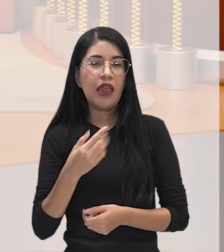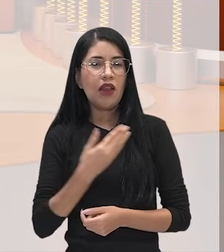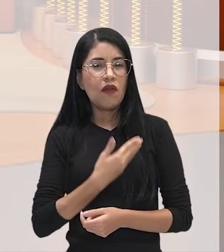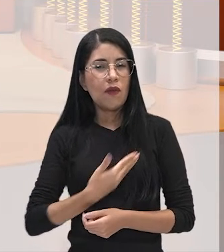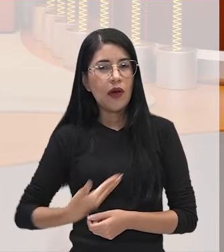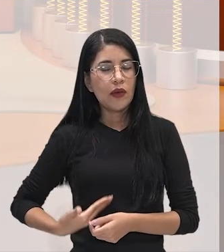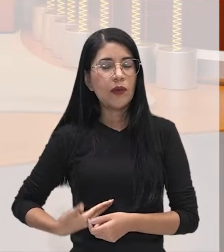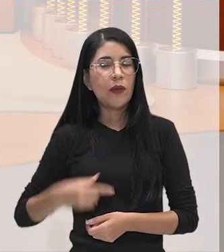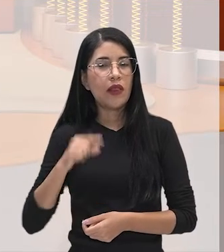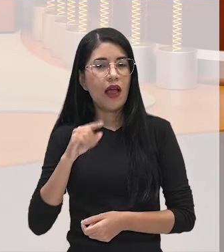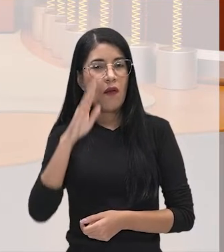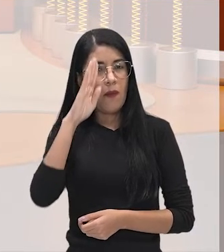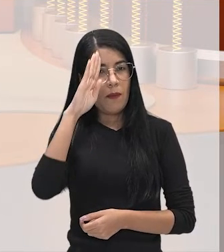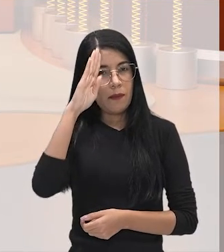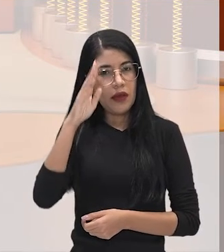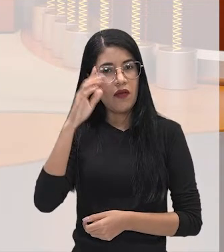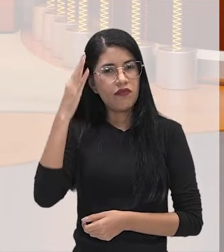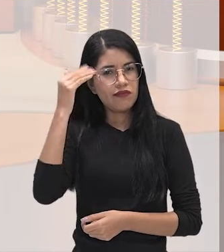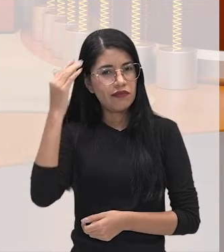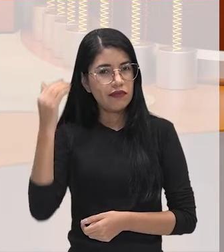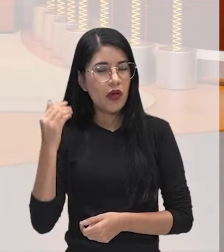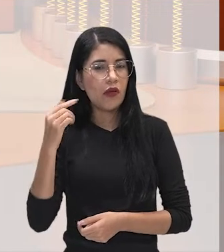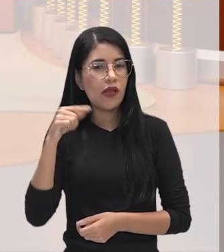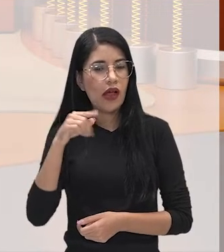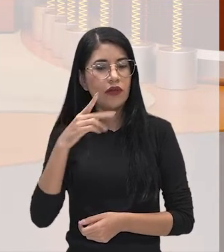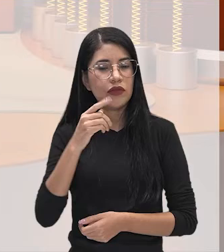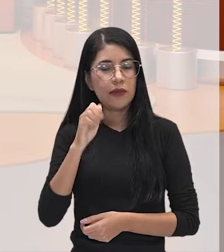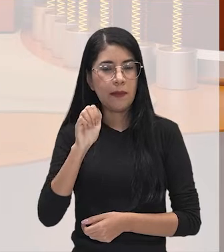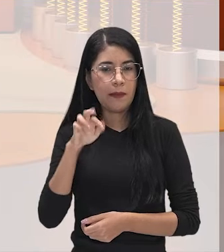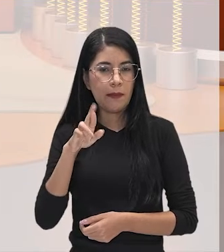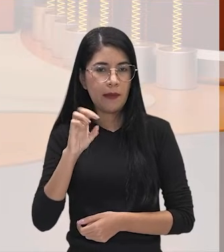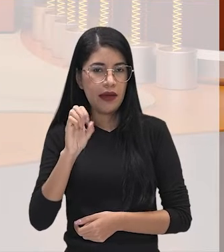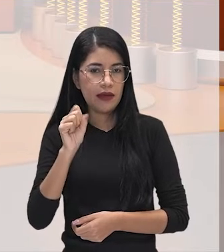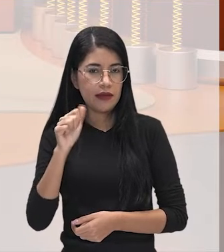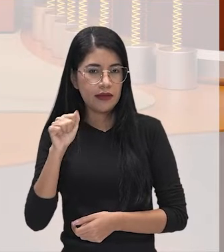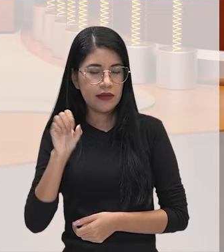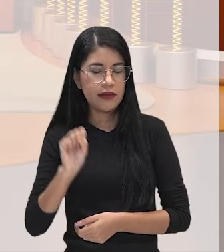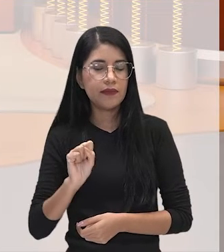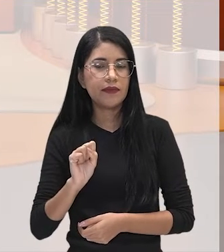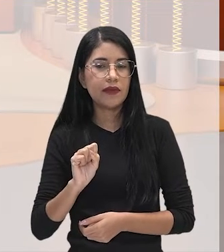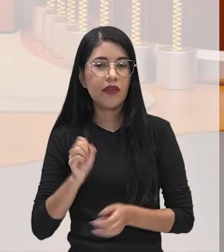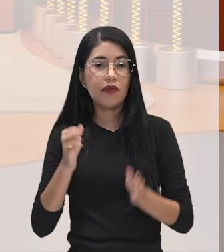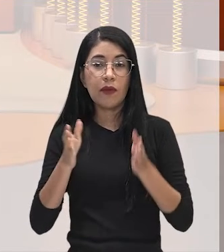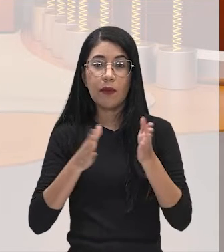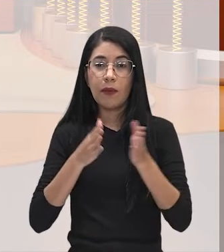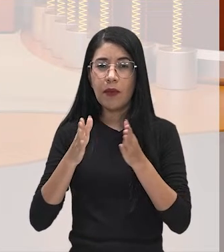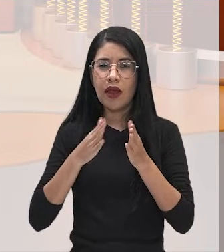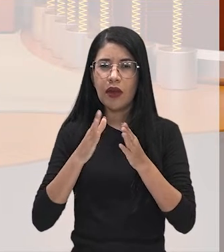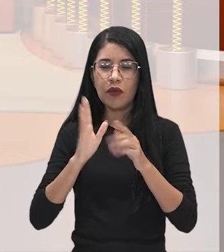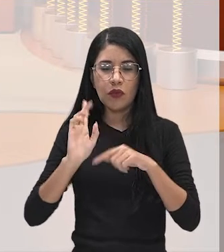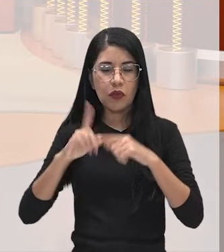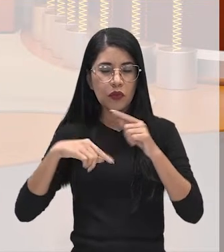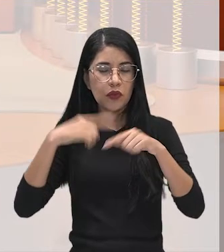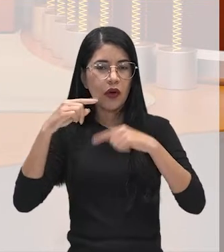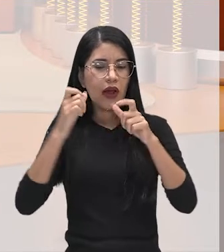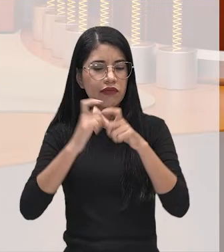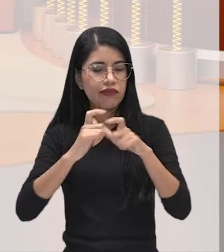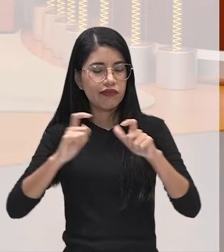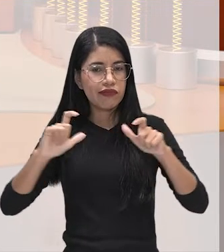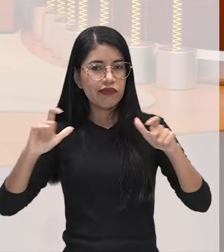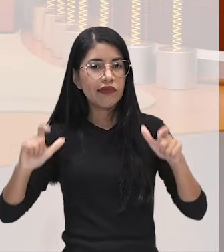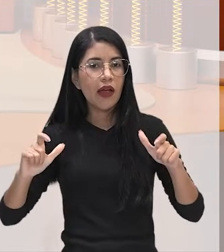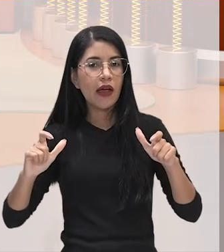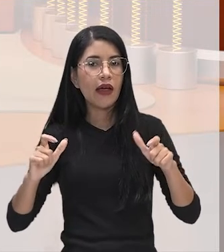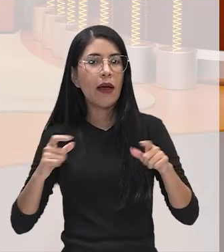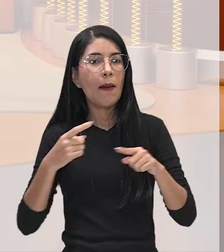dos grandes governantes, então, aí deste Império Persa, tá? Foi o período auge, inclusive, desse império, devido ao